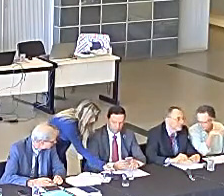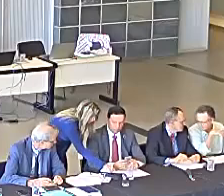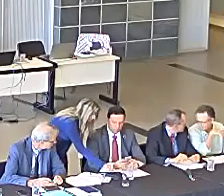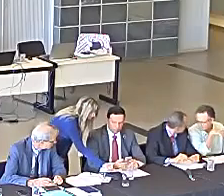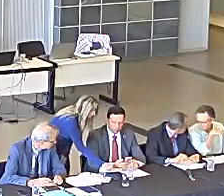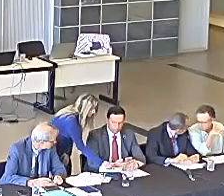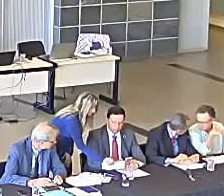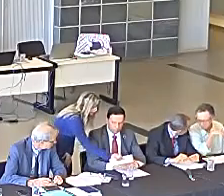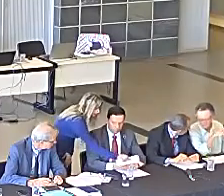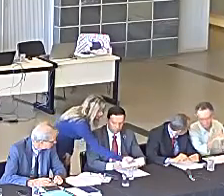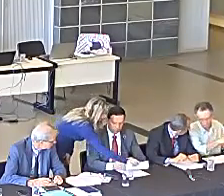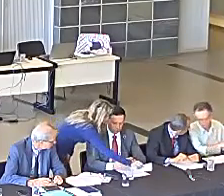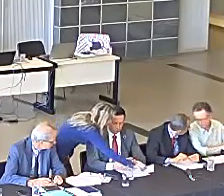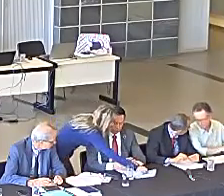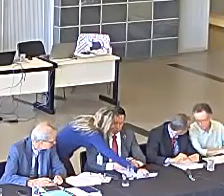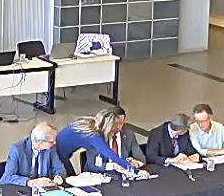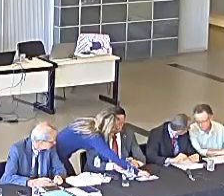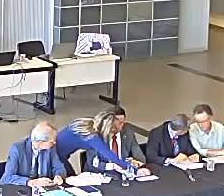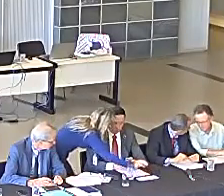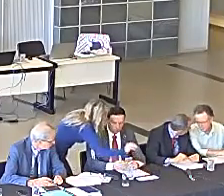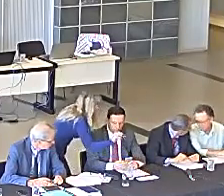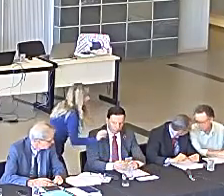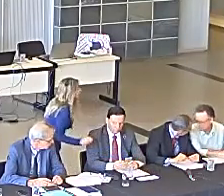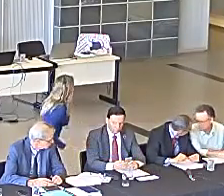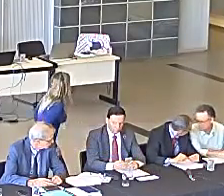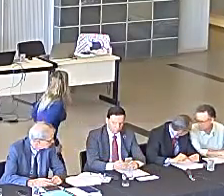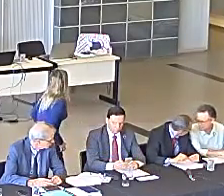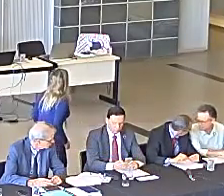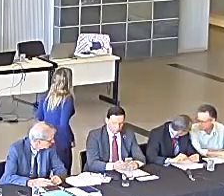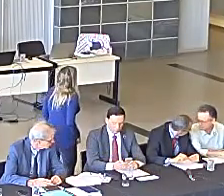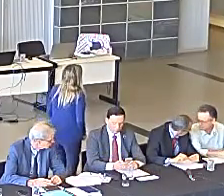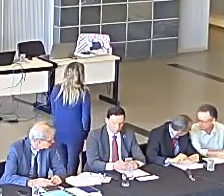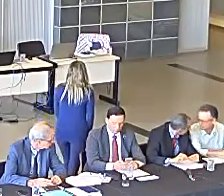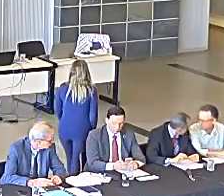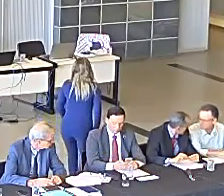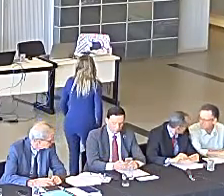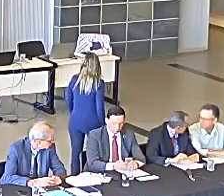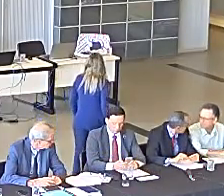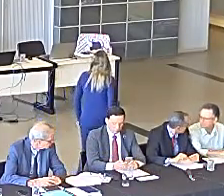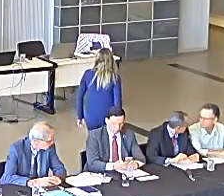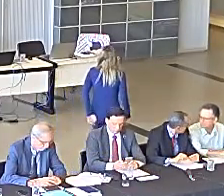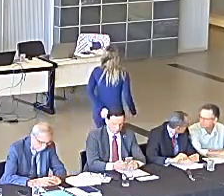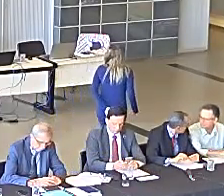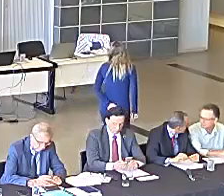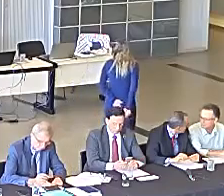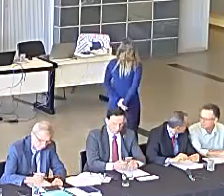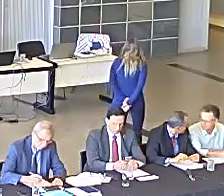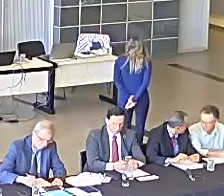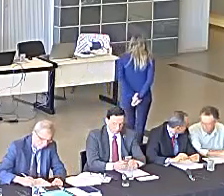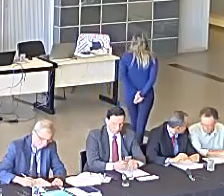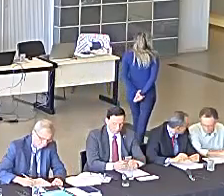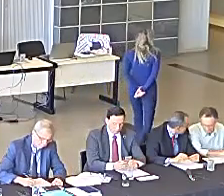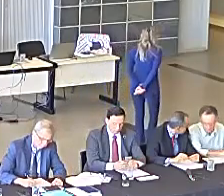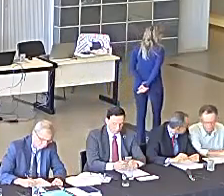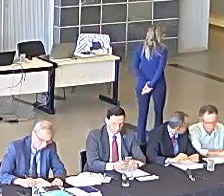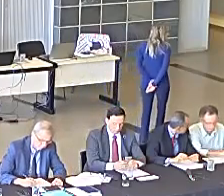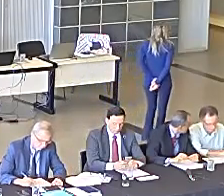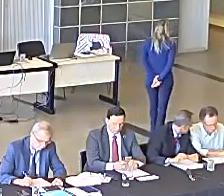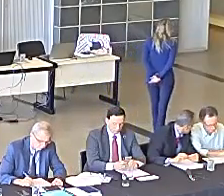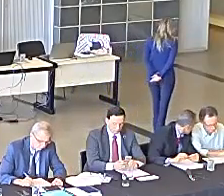mesa é ele dar as costas ao direito que tá escrito tá convencionado